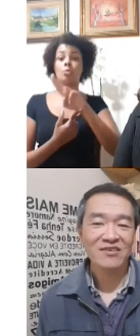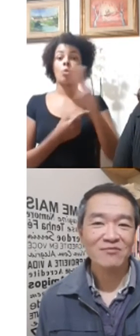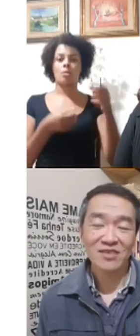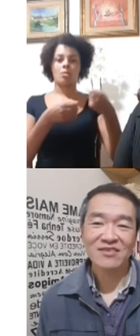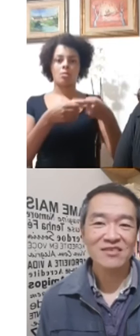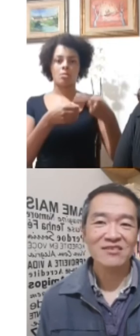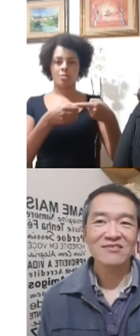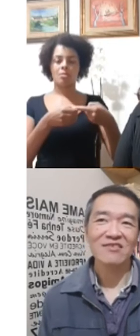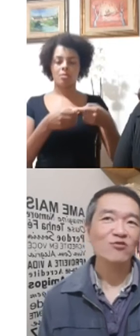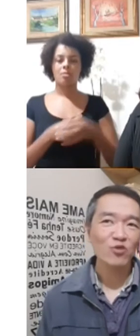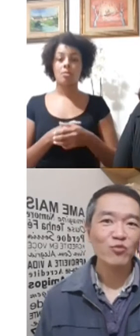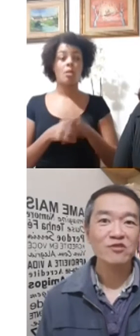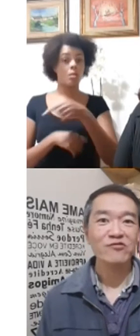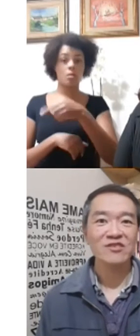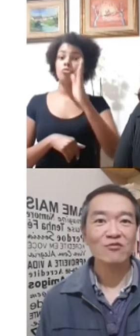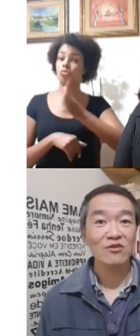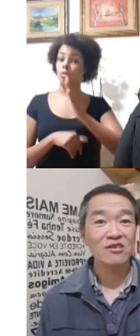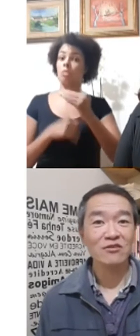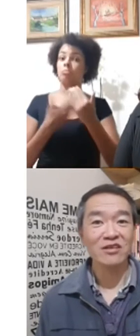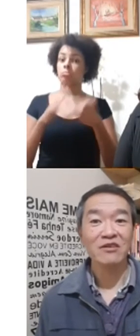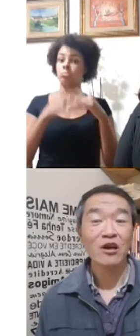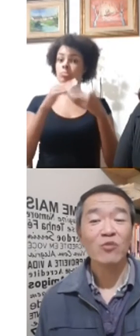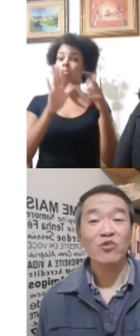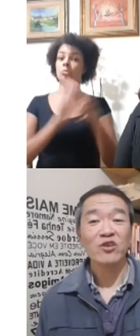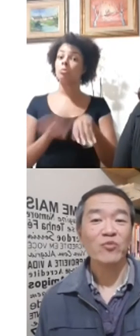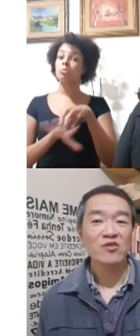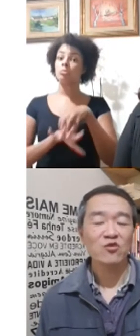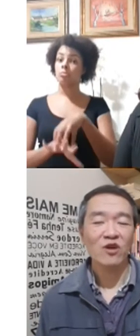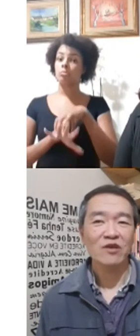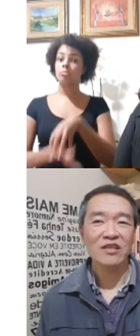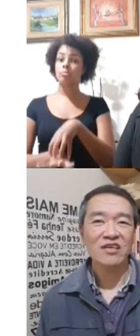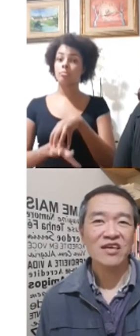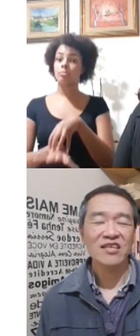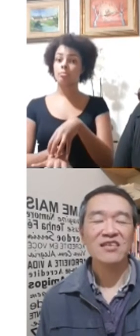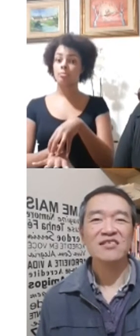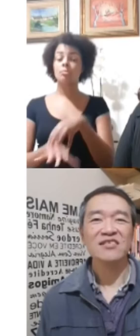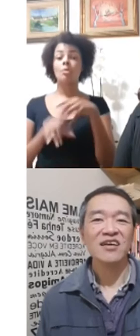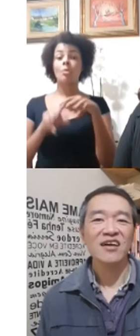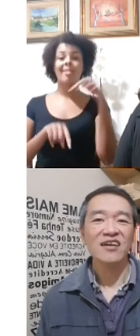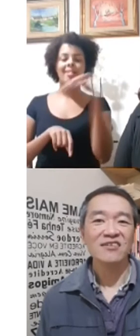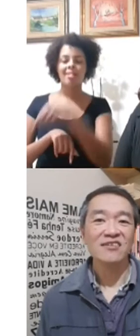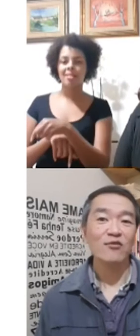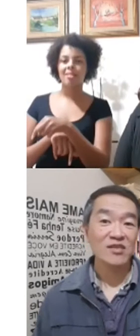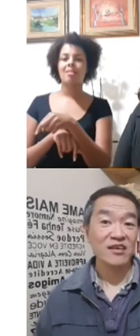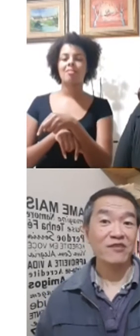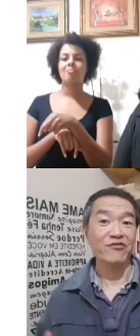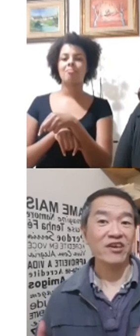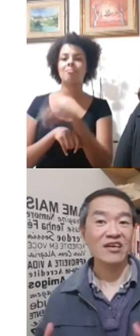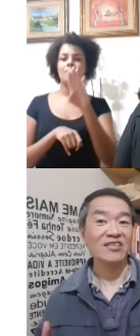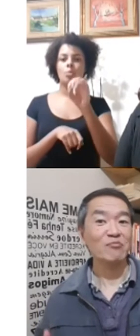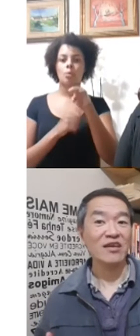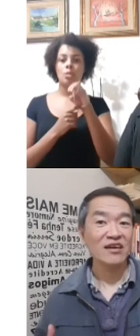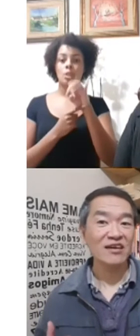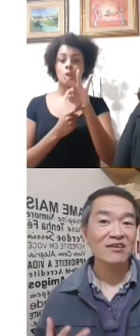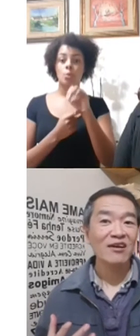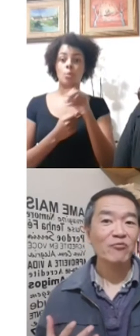evoluíram bastante do ponto de vista turístico, né? Porque o pessoal ali, eles começaram